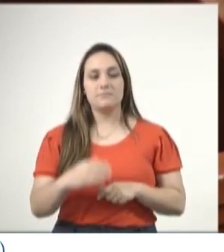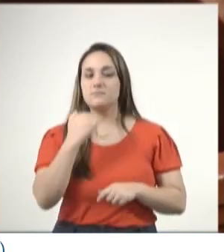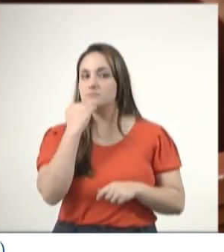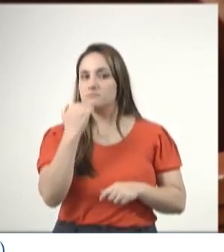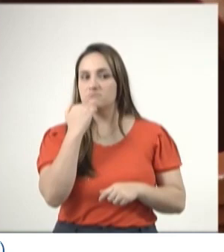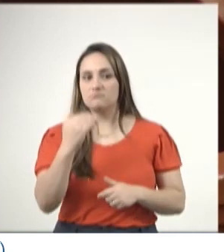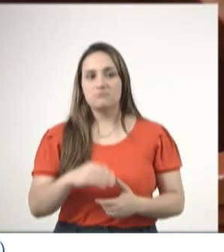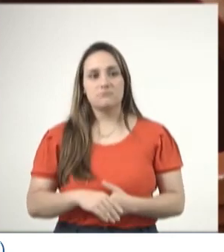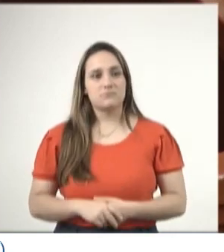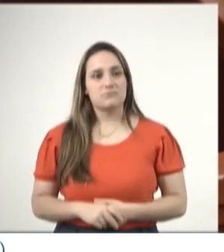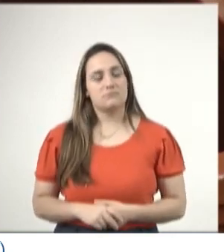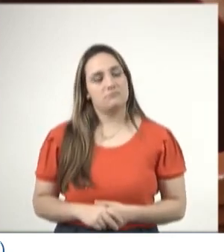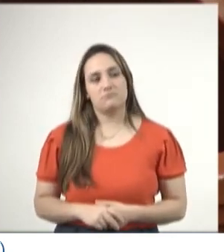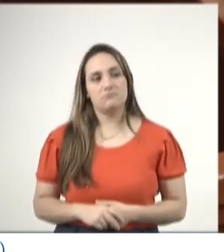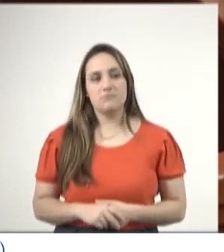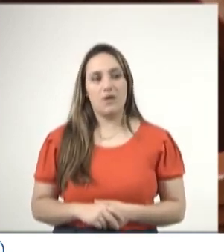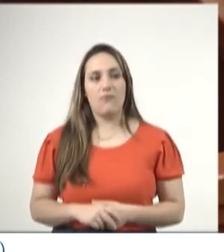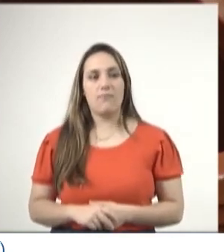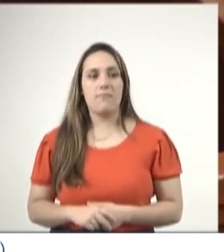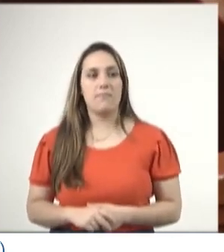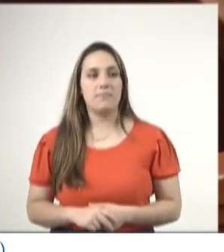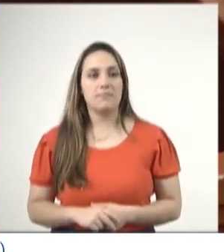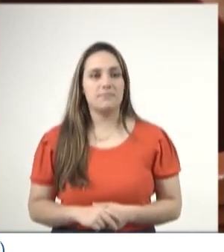O importante é